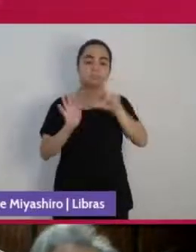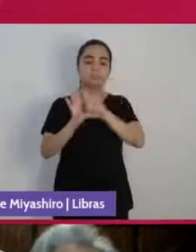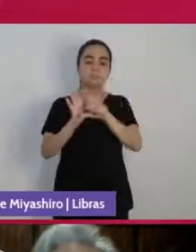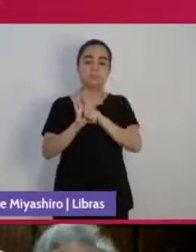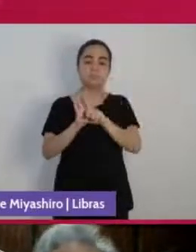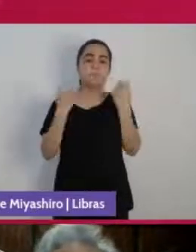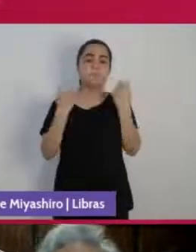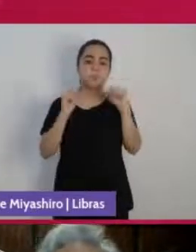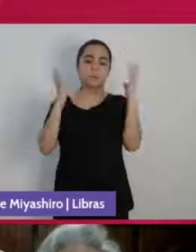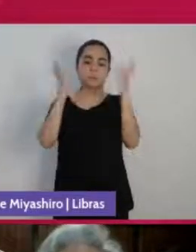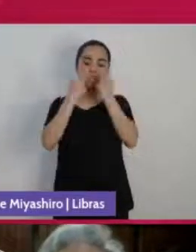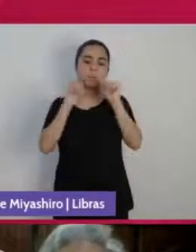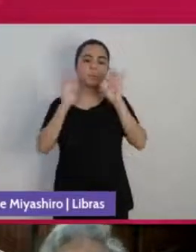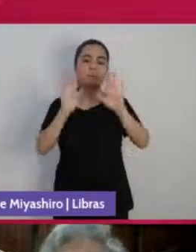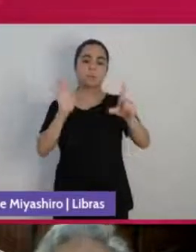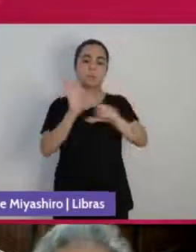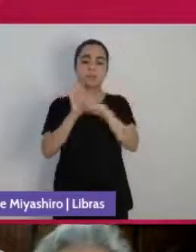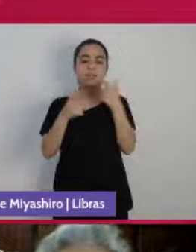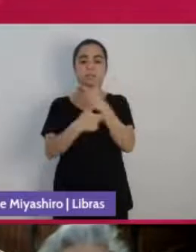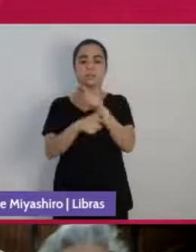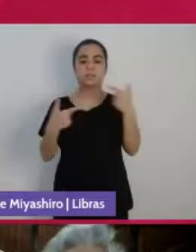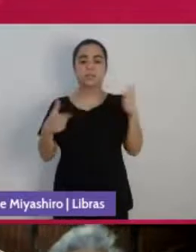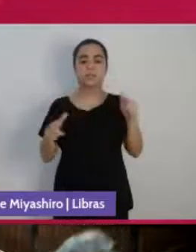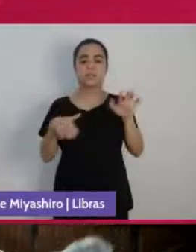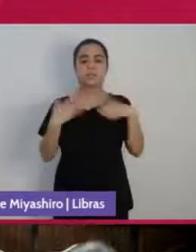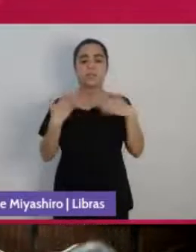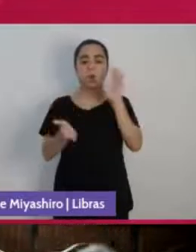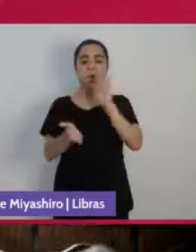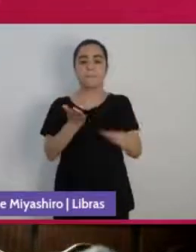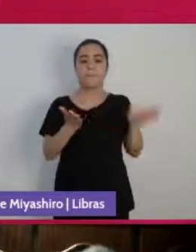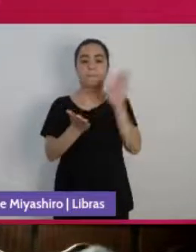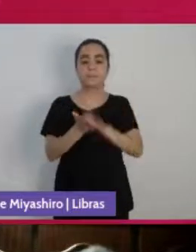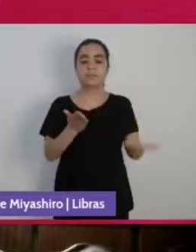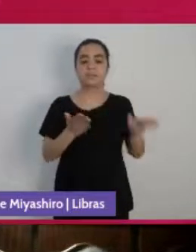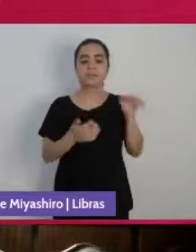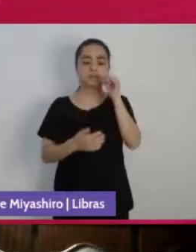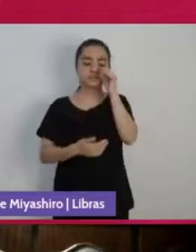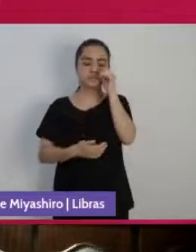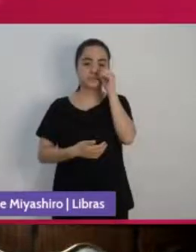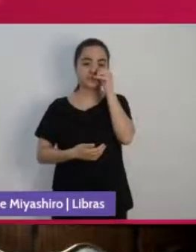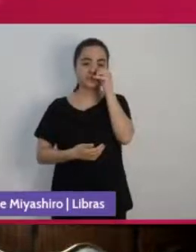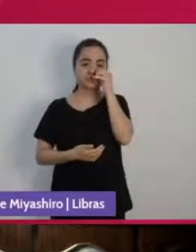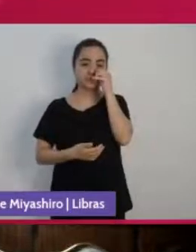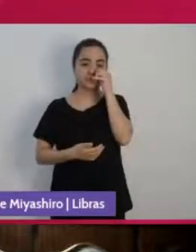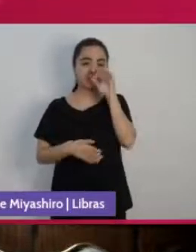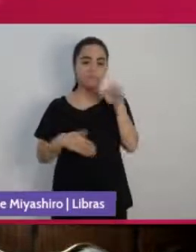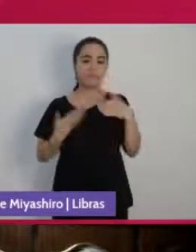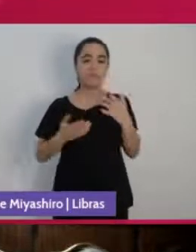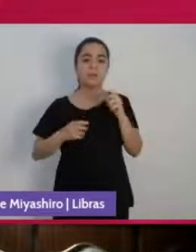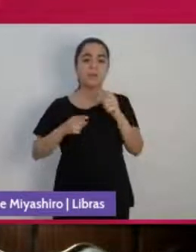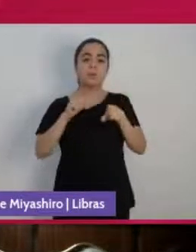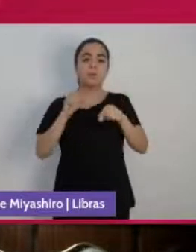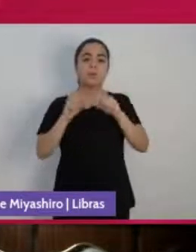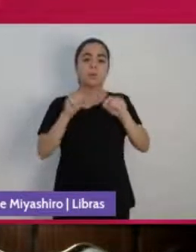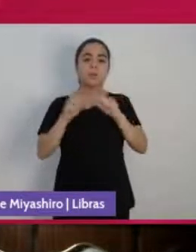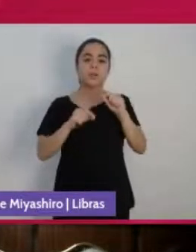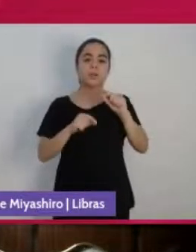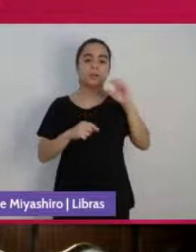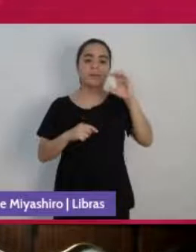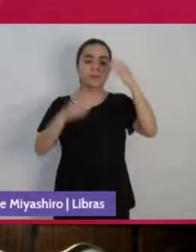mas não atende a lei, então a gente está perdendo coisa. Então, o que a portaria fala em crânio caudal? Mamas devem